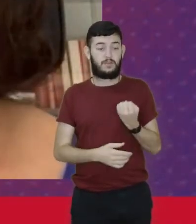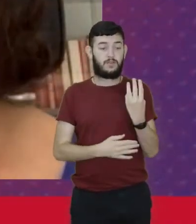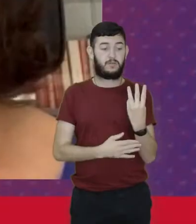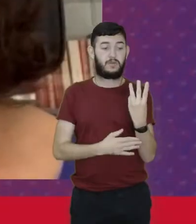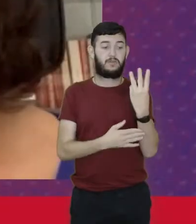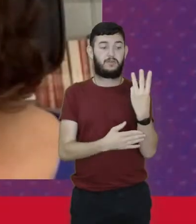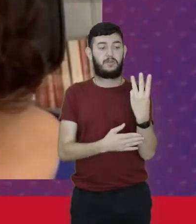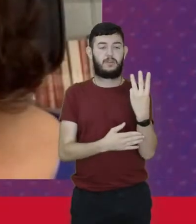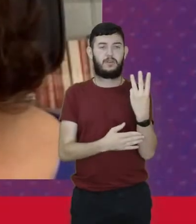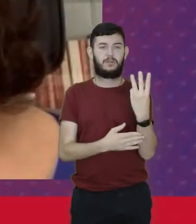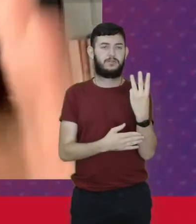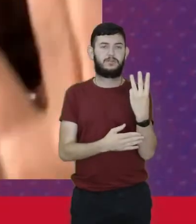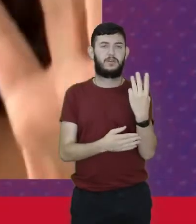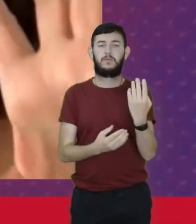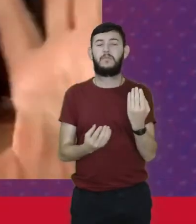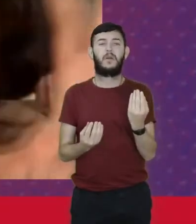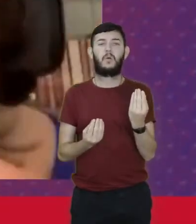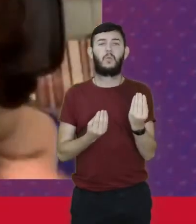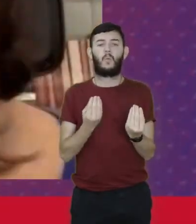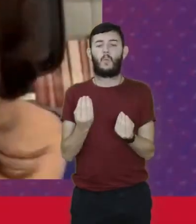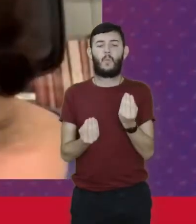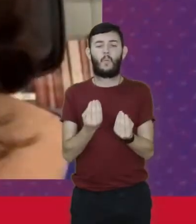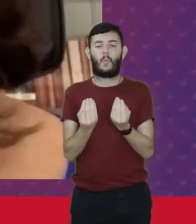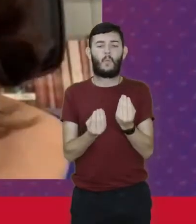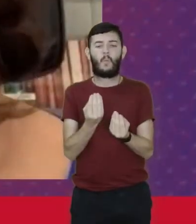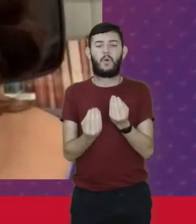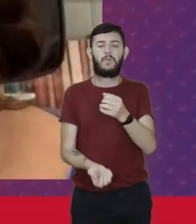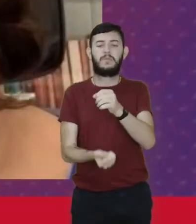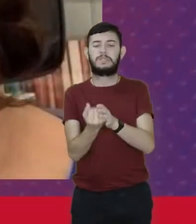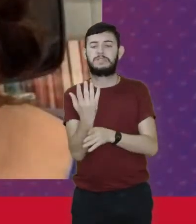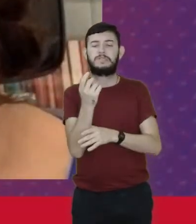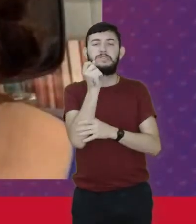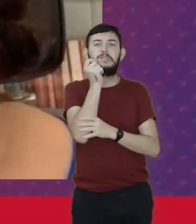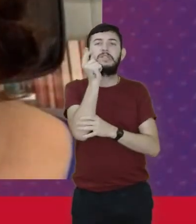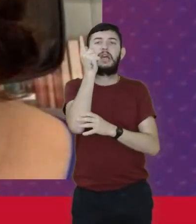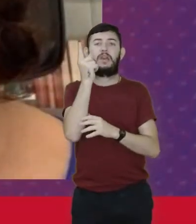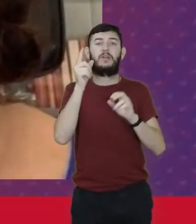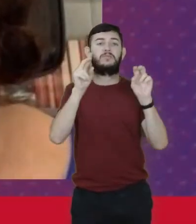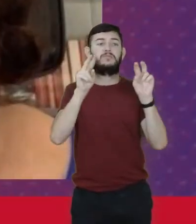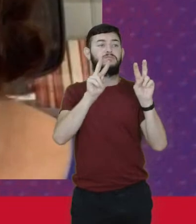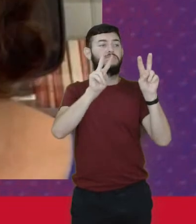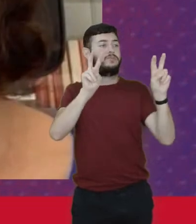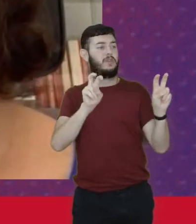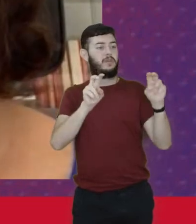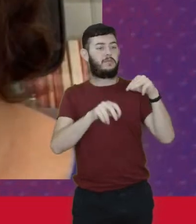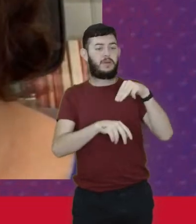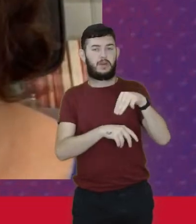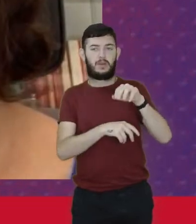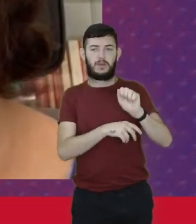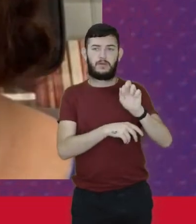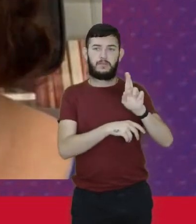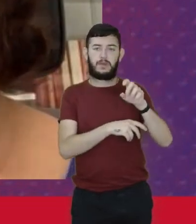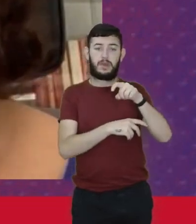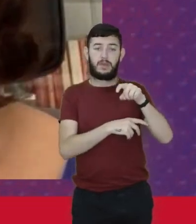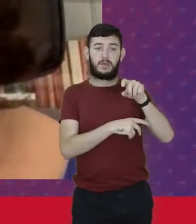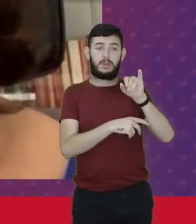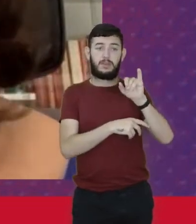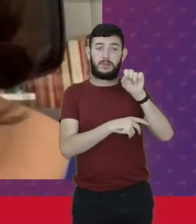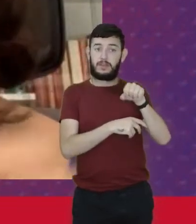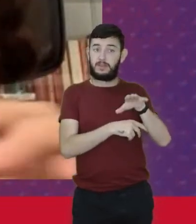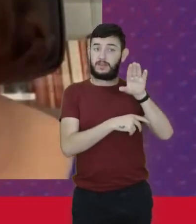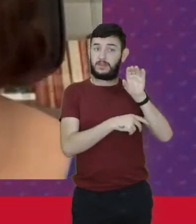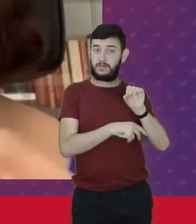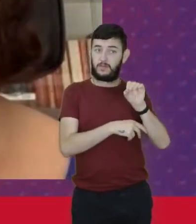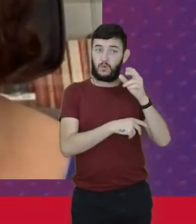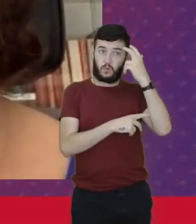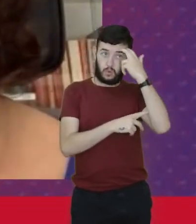a origem da ideia, né, do chamado marxismo cultural. E eu